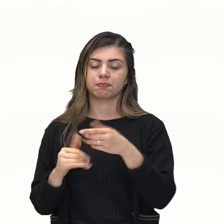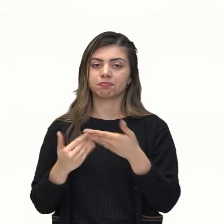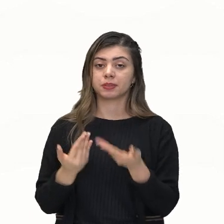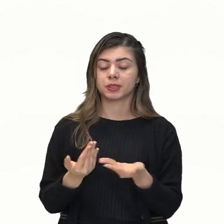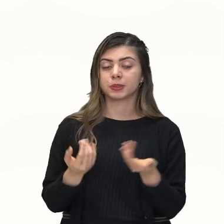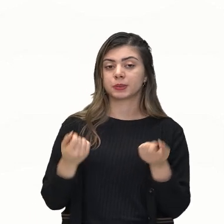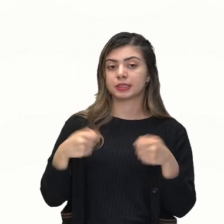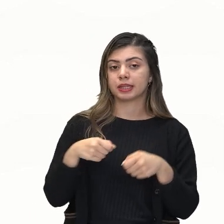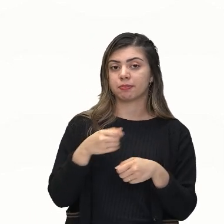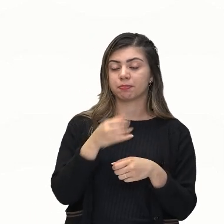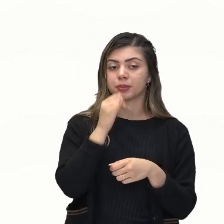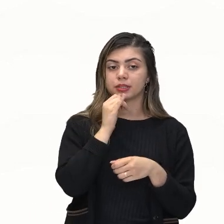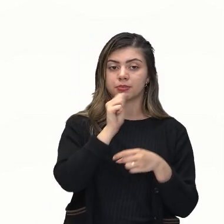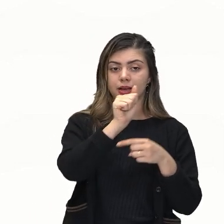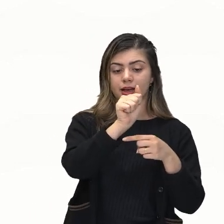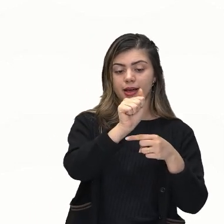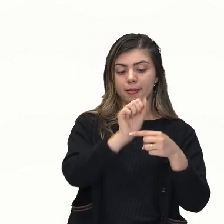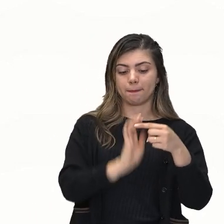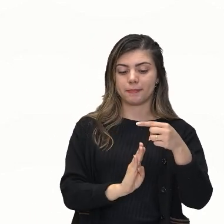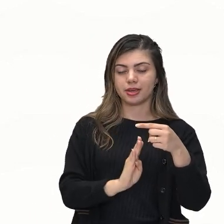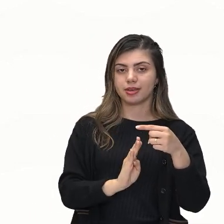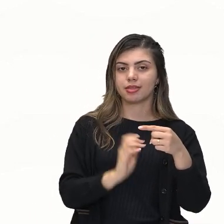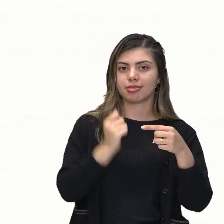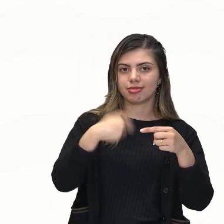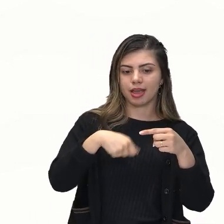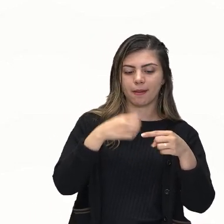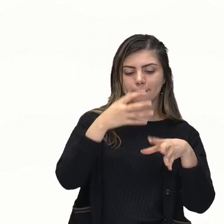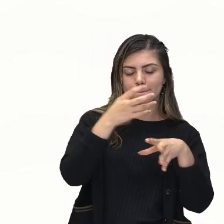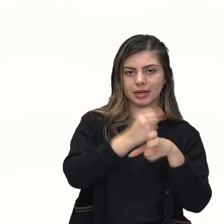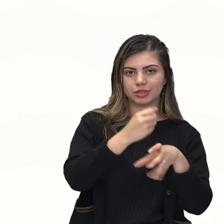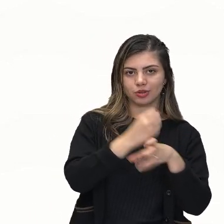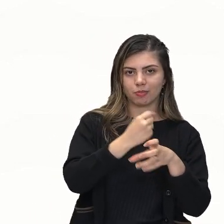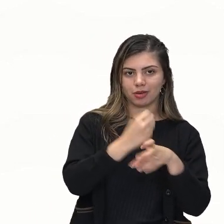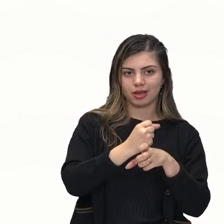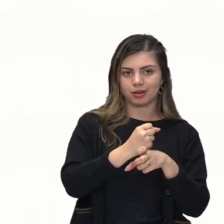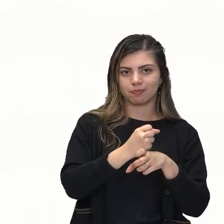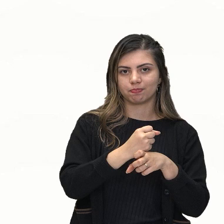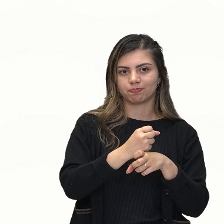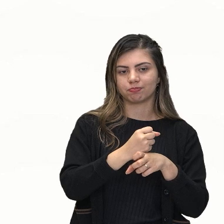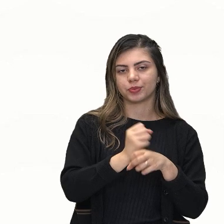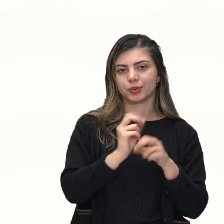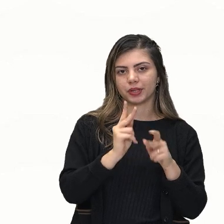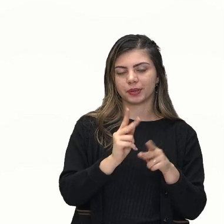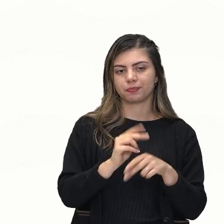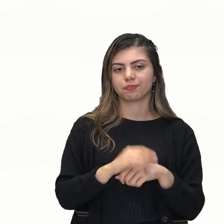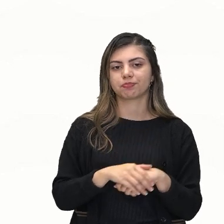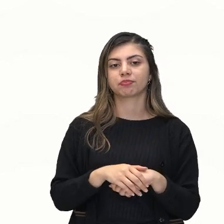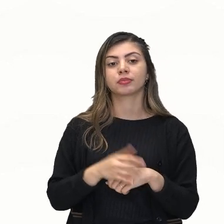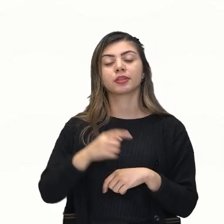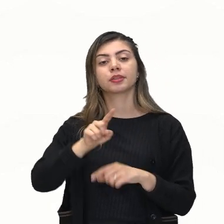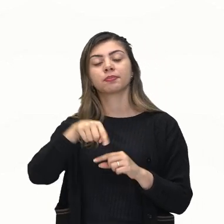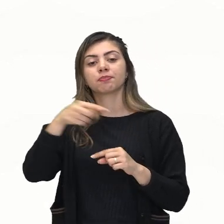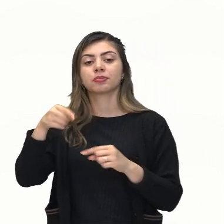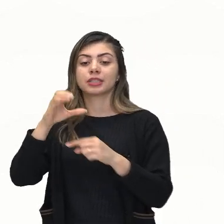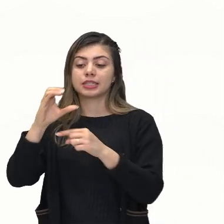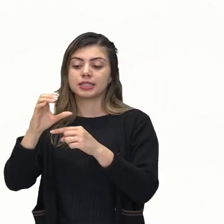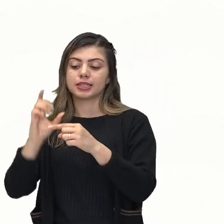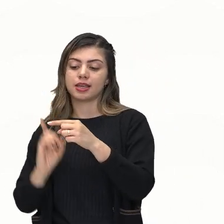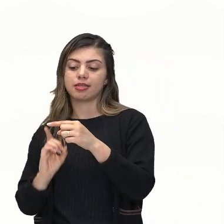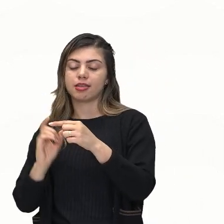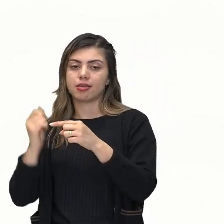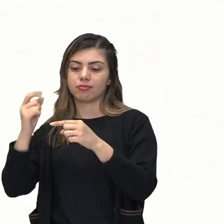somar A mais B, que estão aqui na mesma fração, ok? E somar C mais